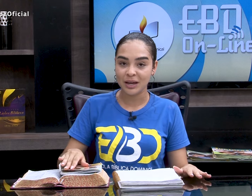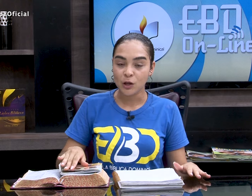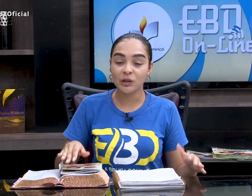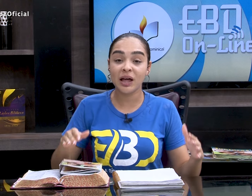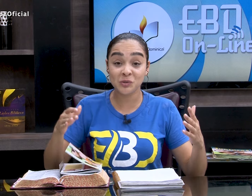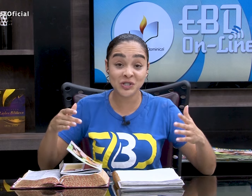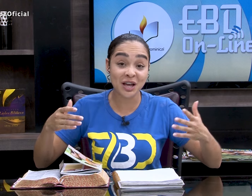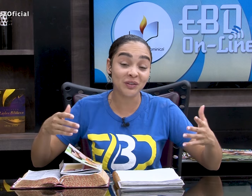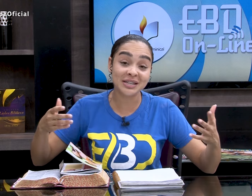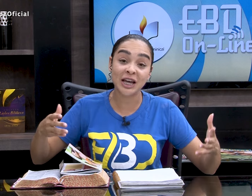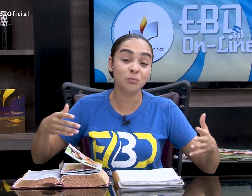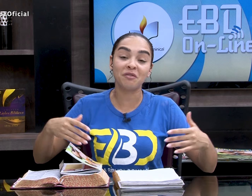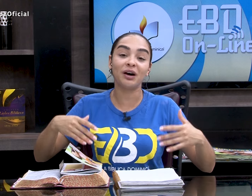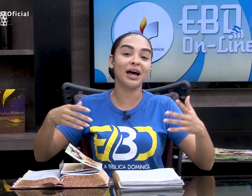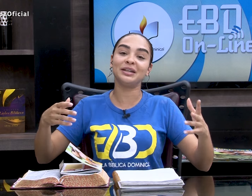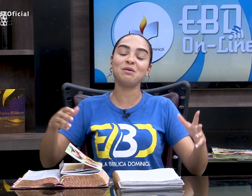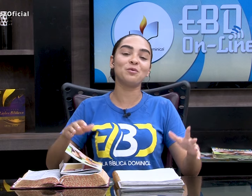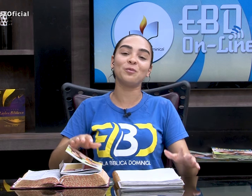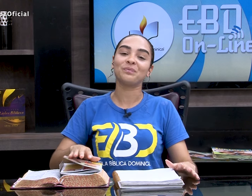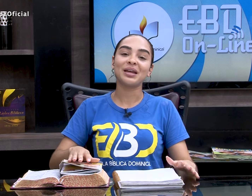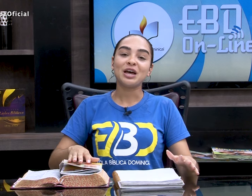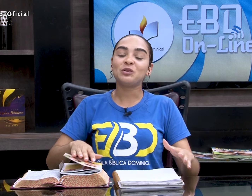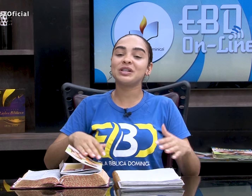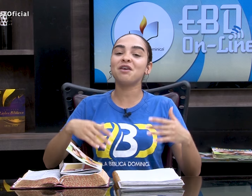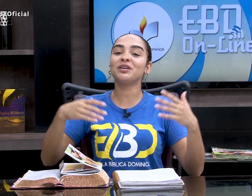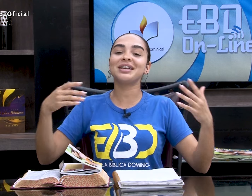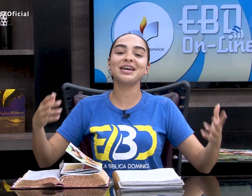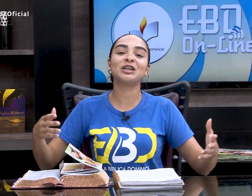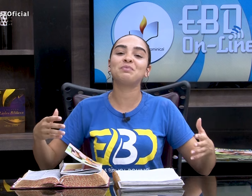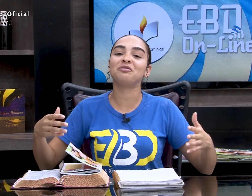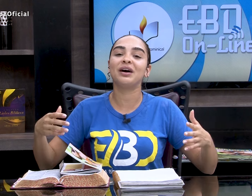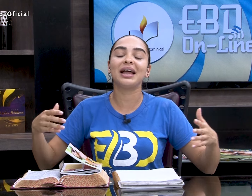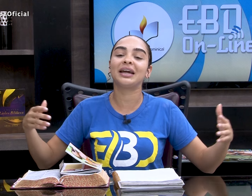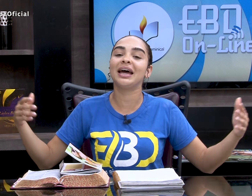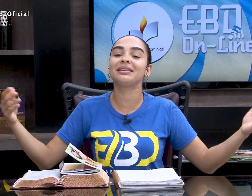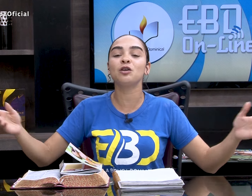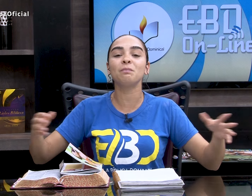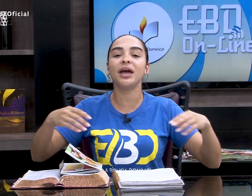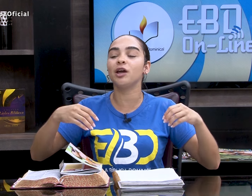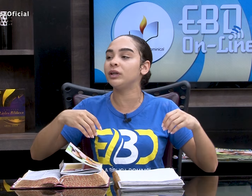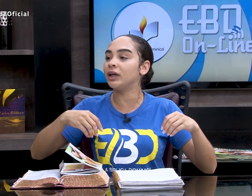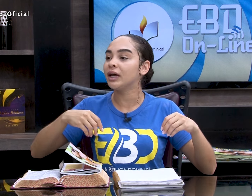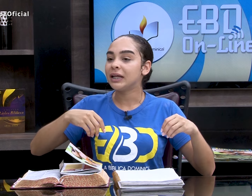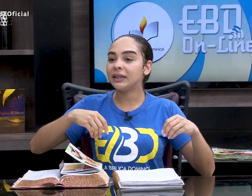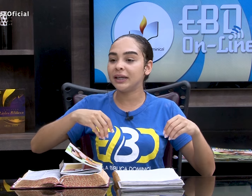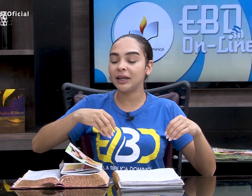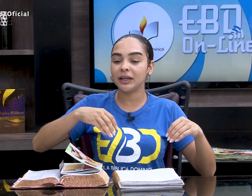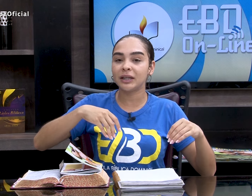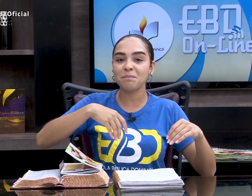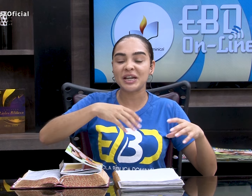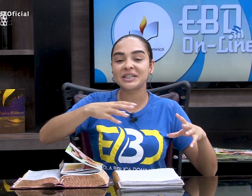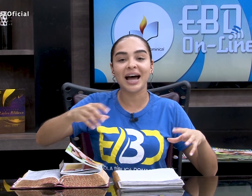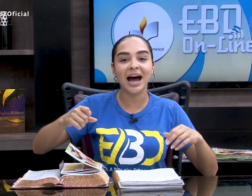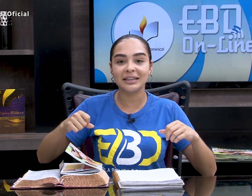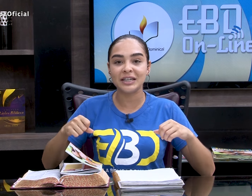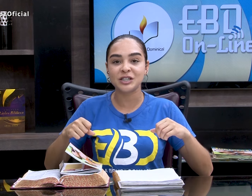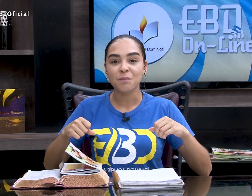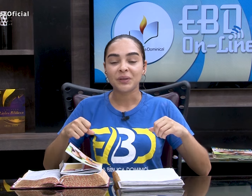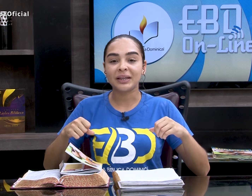deserto nos leva ao deserto para falar de amor nos leva ao deserto para falar que até no meio de de